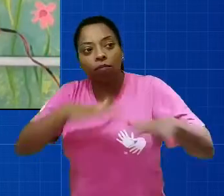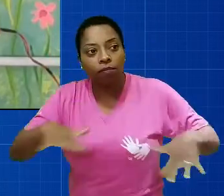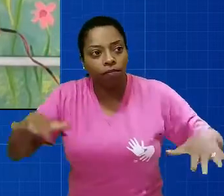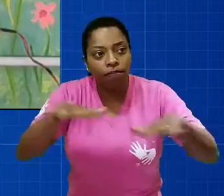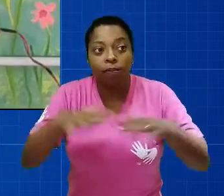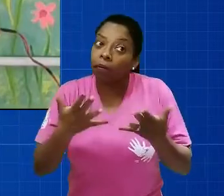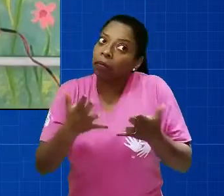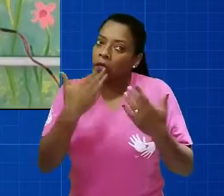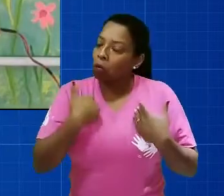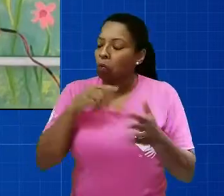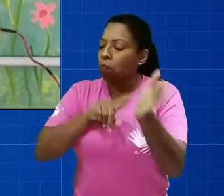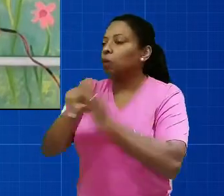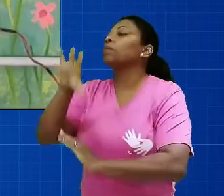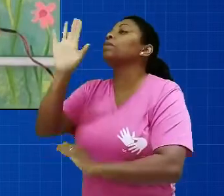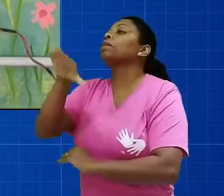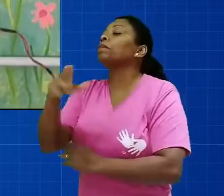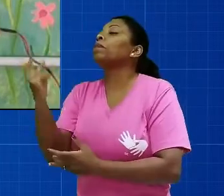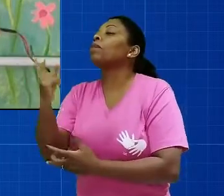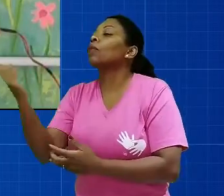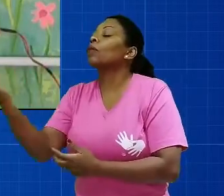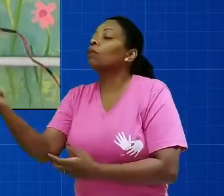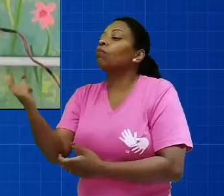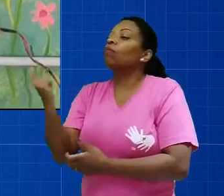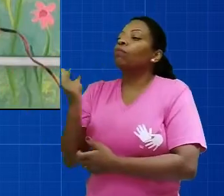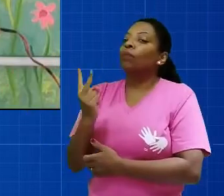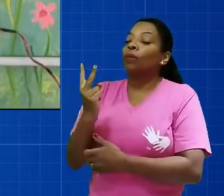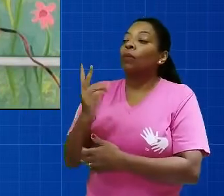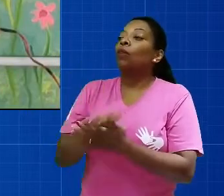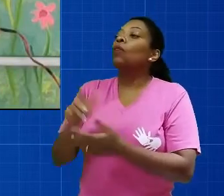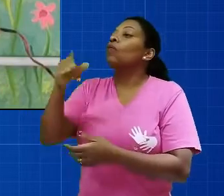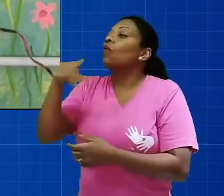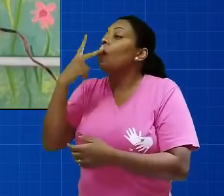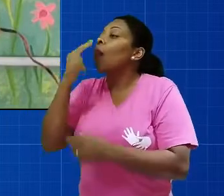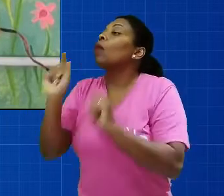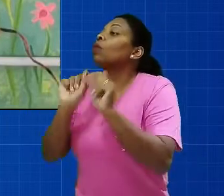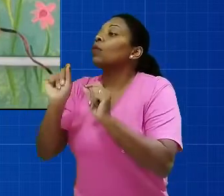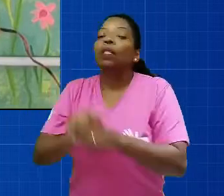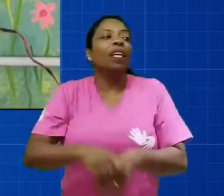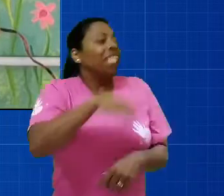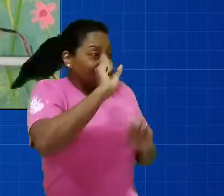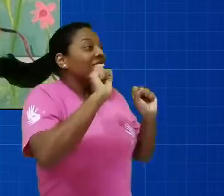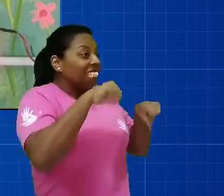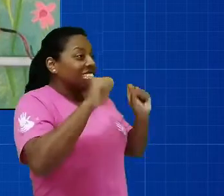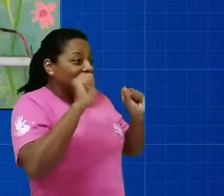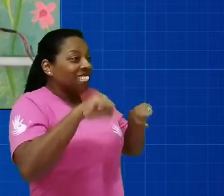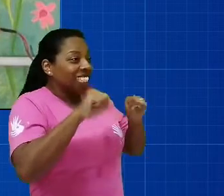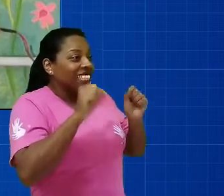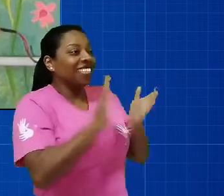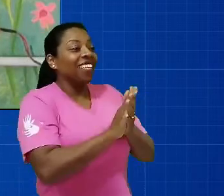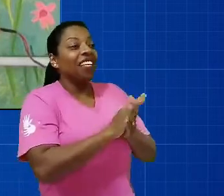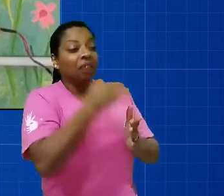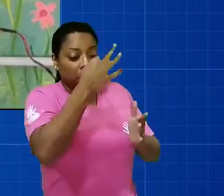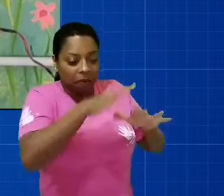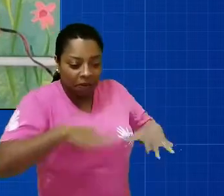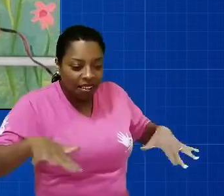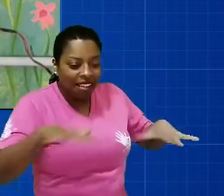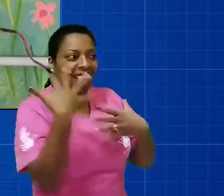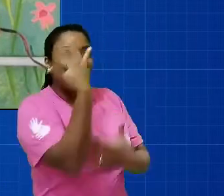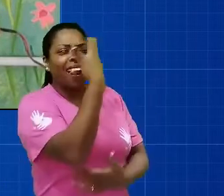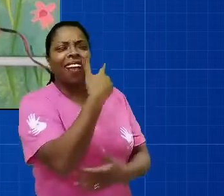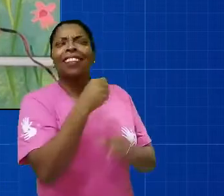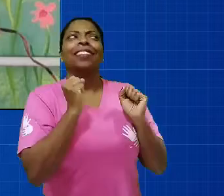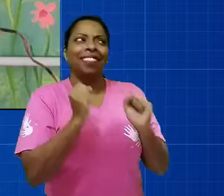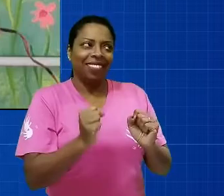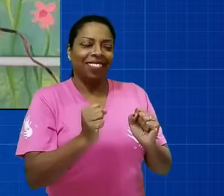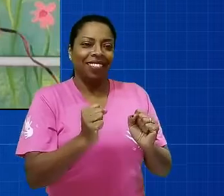jardim. Então, Azan e Hassan responderam: sim, que se faça um lindo jardim. Então,